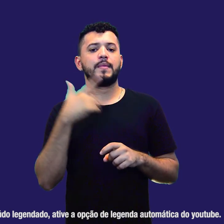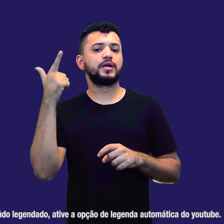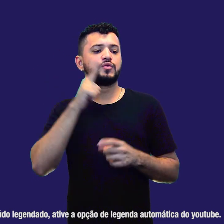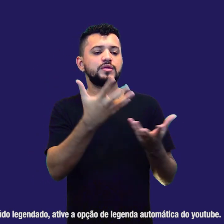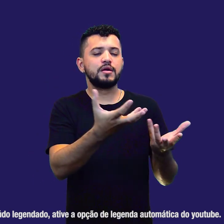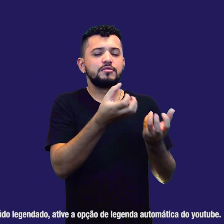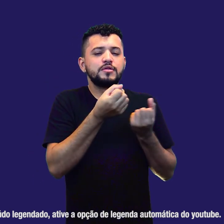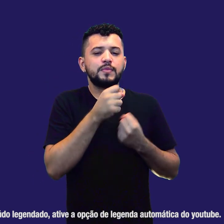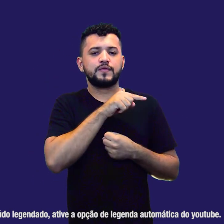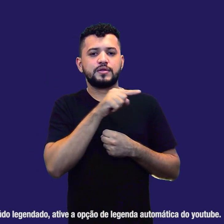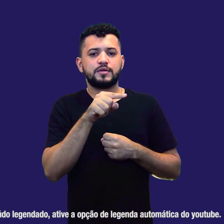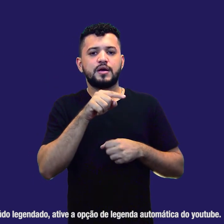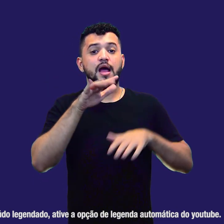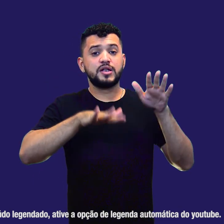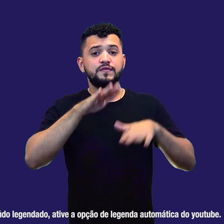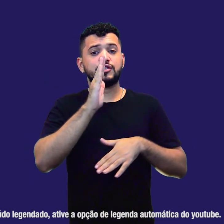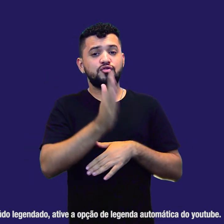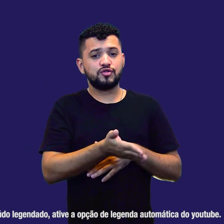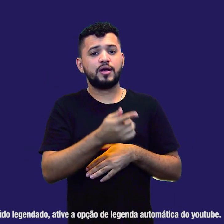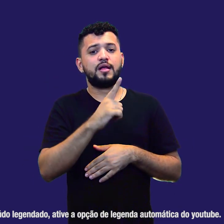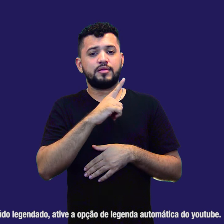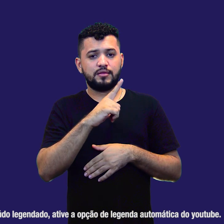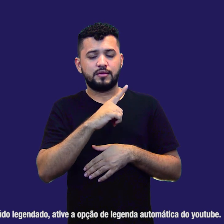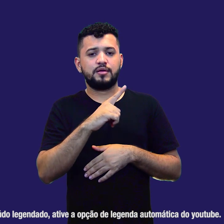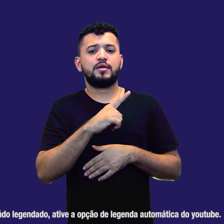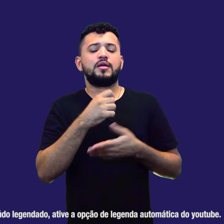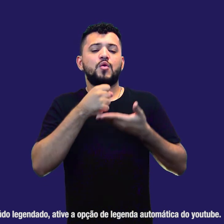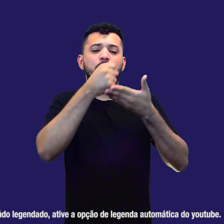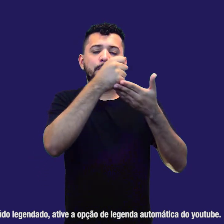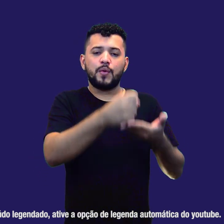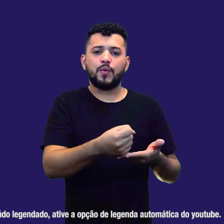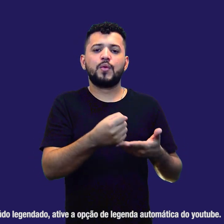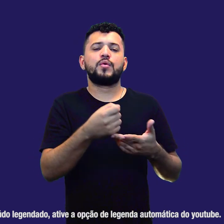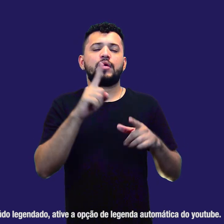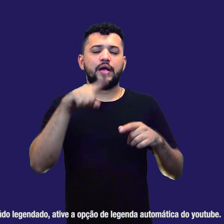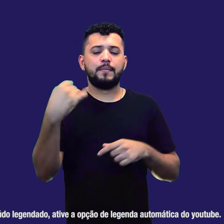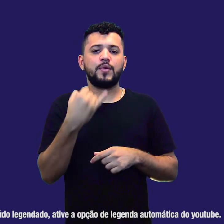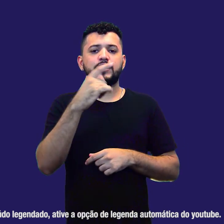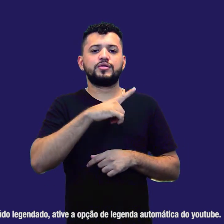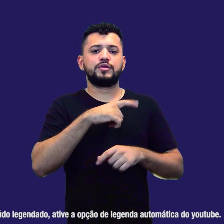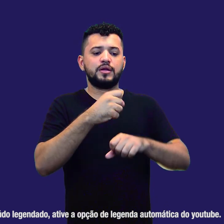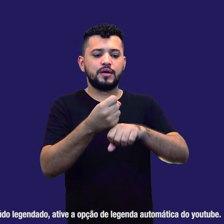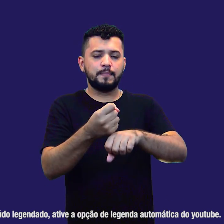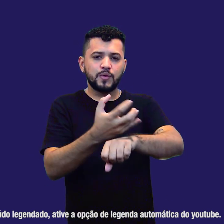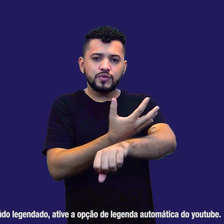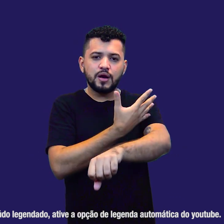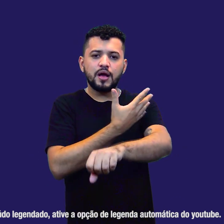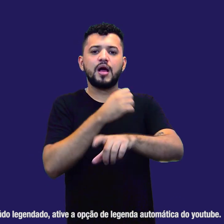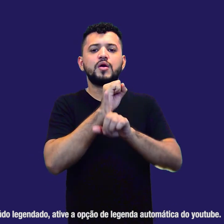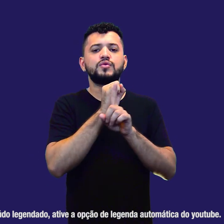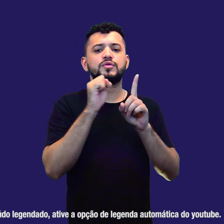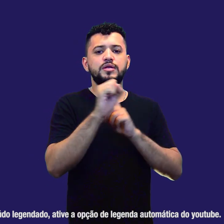acolhê-los. Às vezes vocês já estão encaminhados, mas precisam de um apoio emocional, social. Nós estamos aqui para